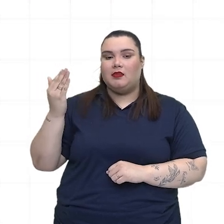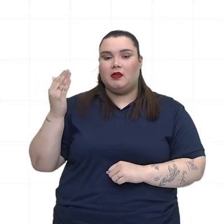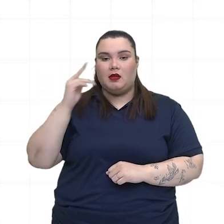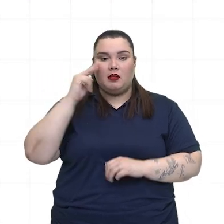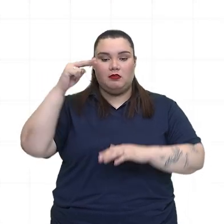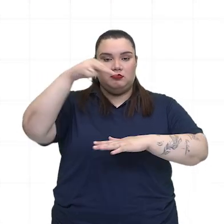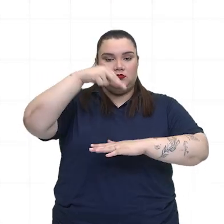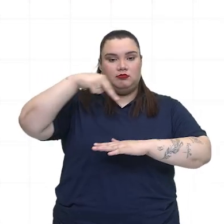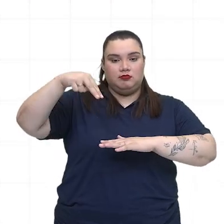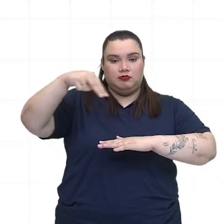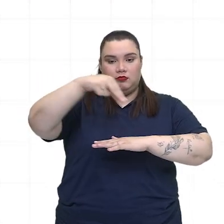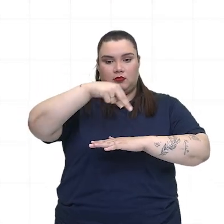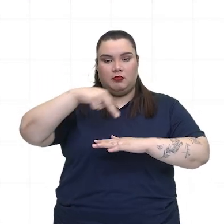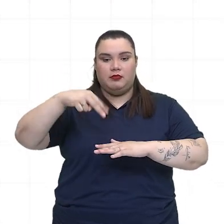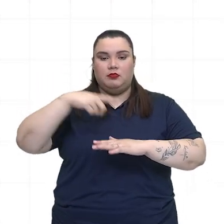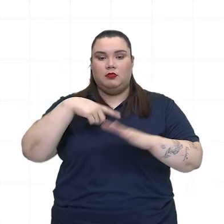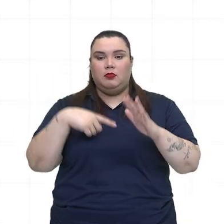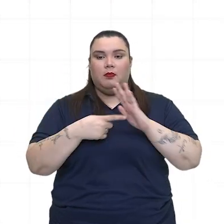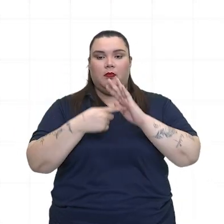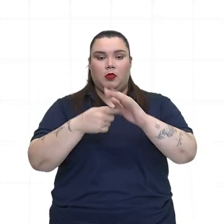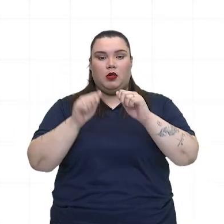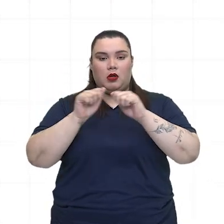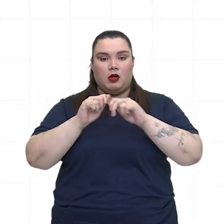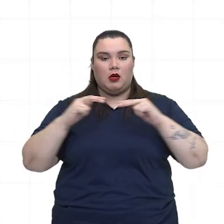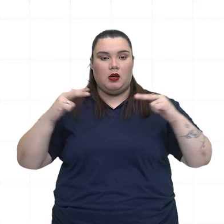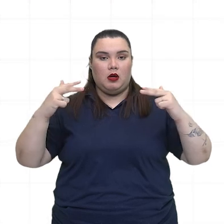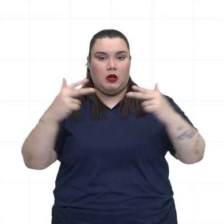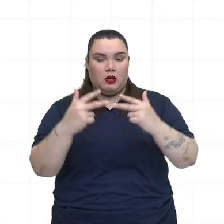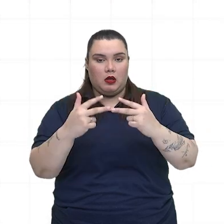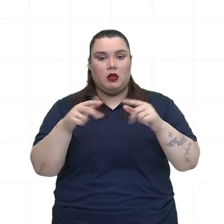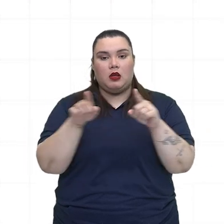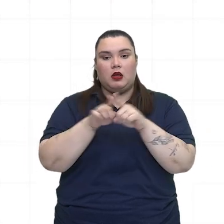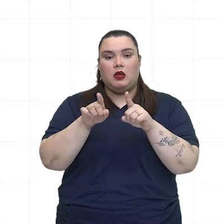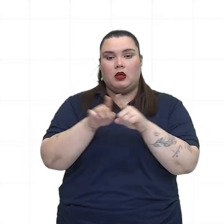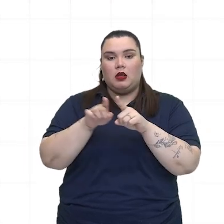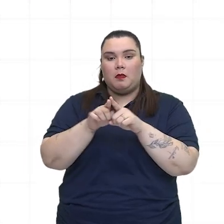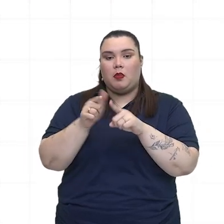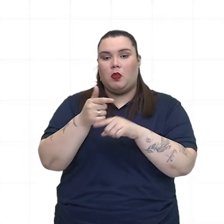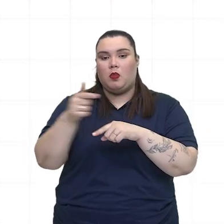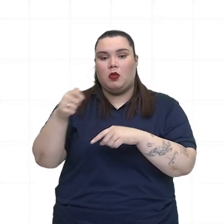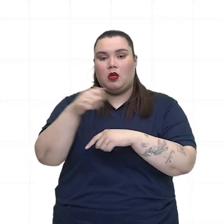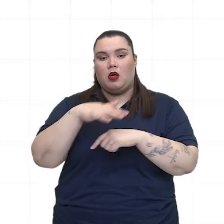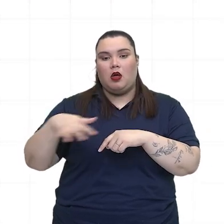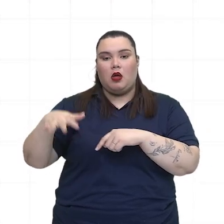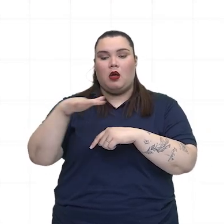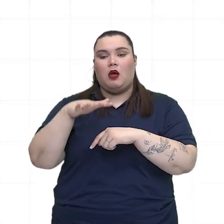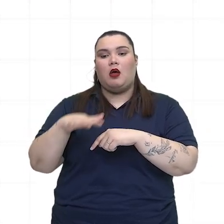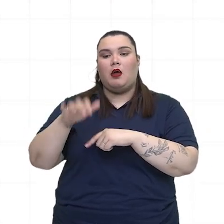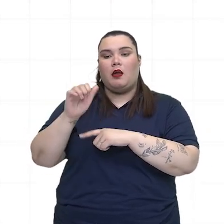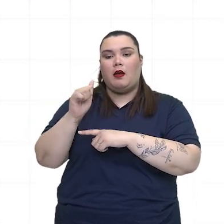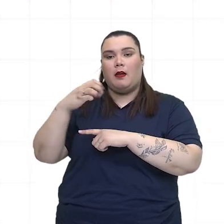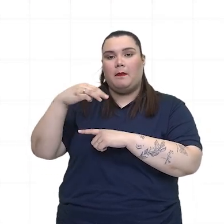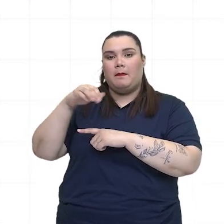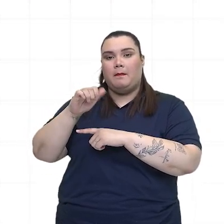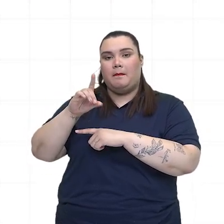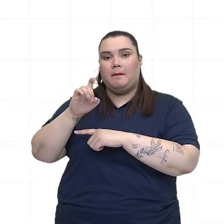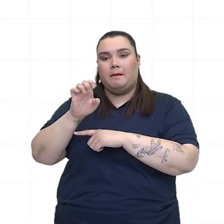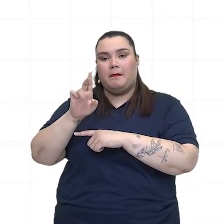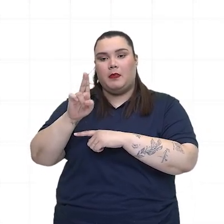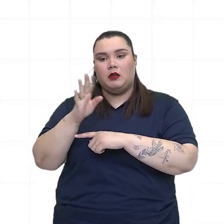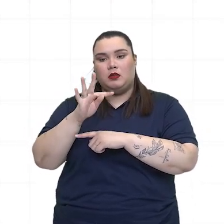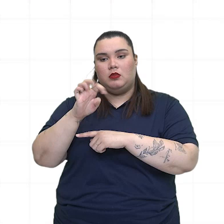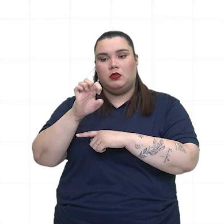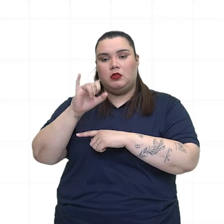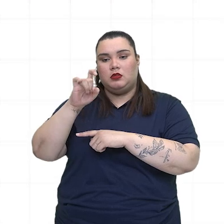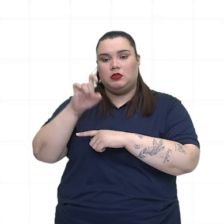né, a vista aérea a seguir exibe a Arena da Amazônia e a Arena Poliesportiva Amadeu Teixeira, aqui na capital do